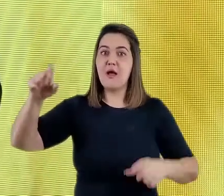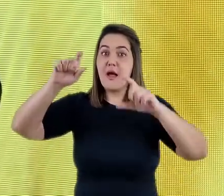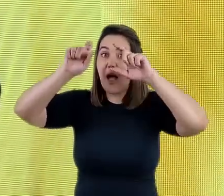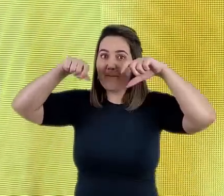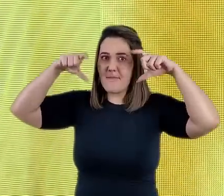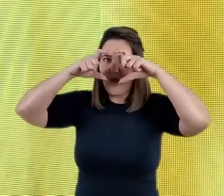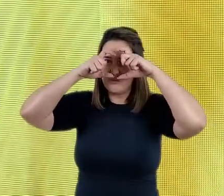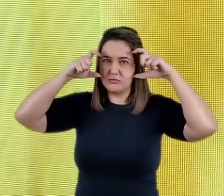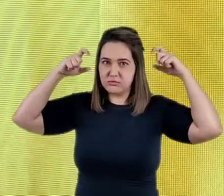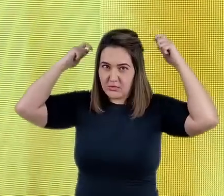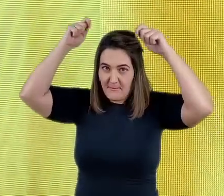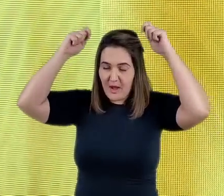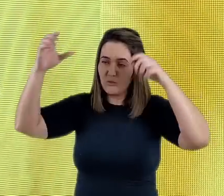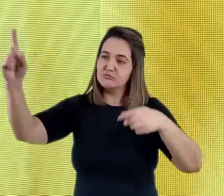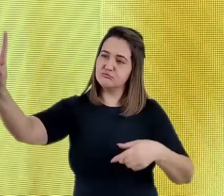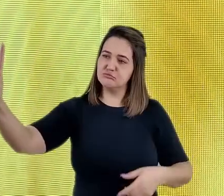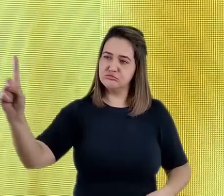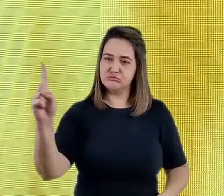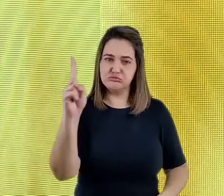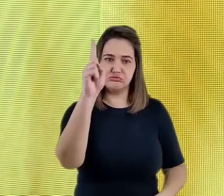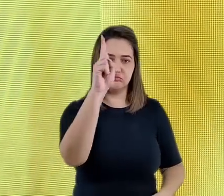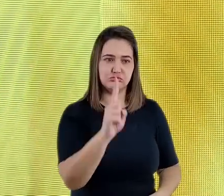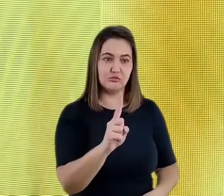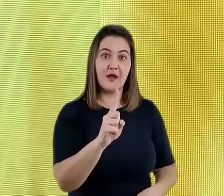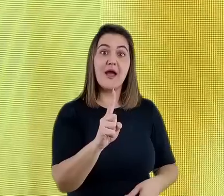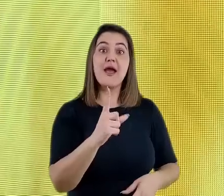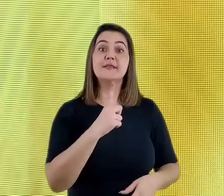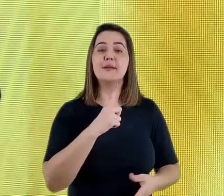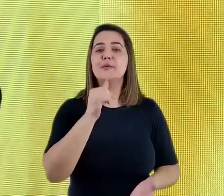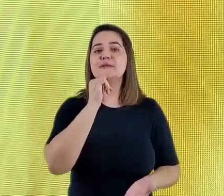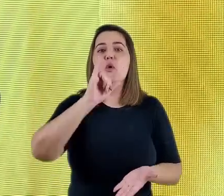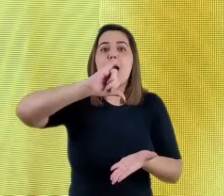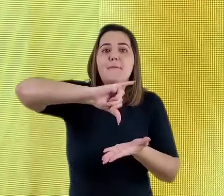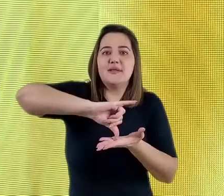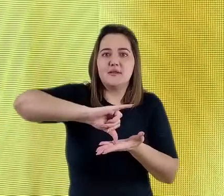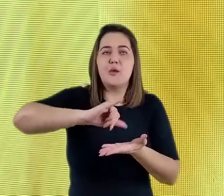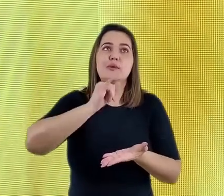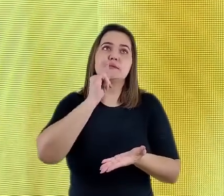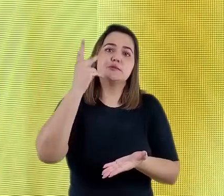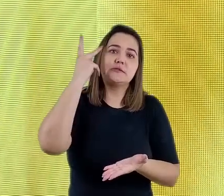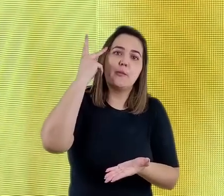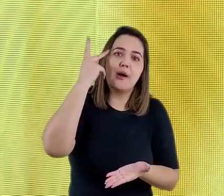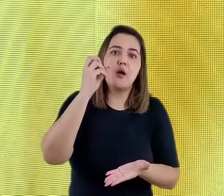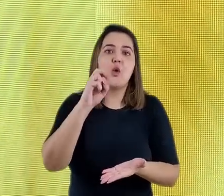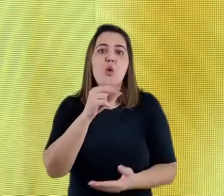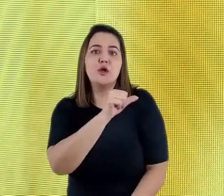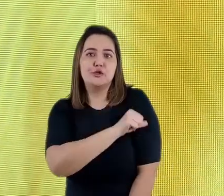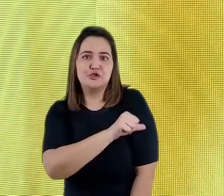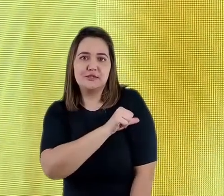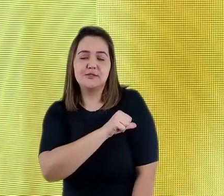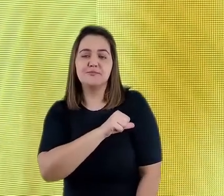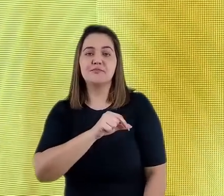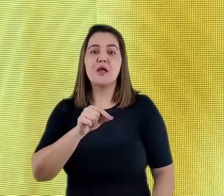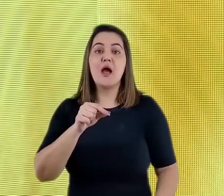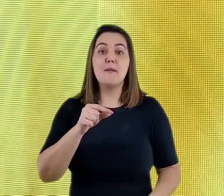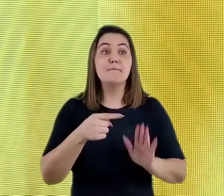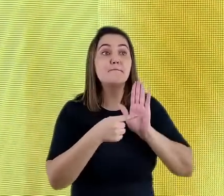só, e trouxéssemos esse índio para o centro de uma das grandes capitais do Brasil, quem sabe Rio de Janeiro ou São